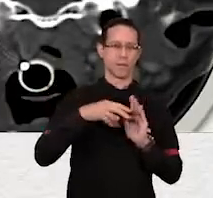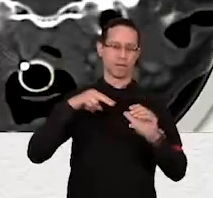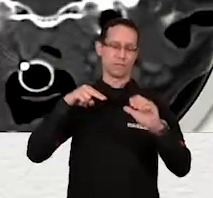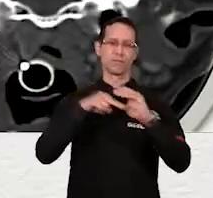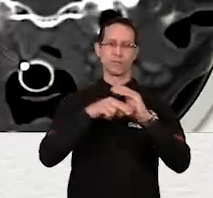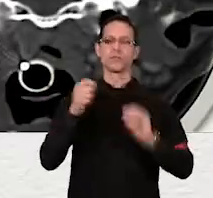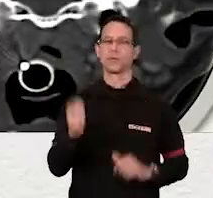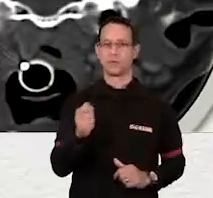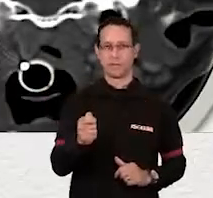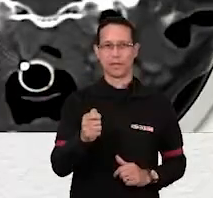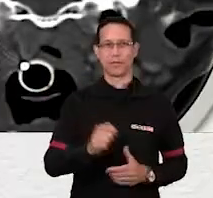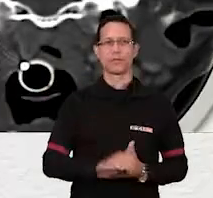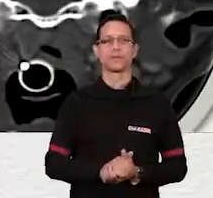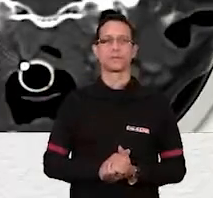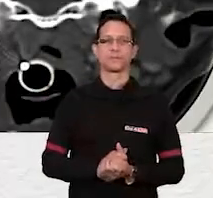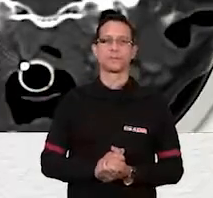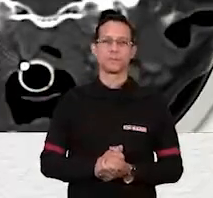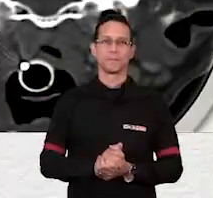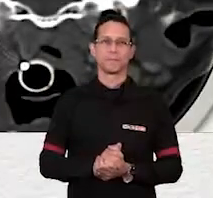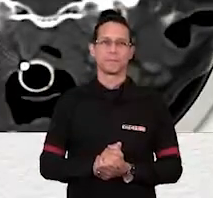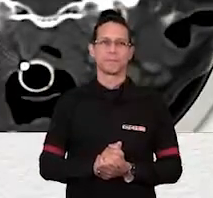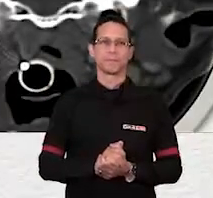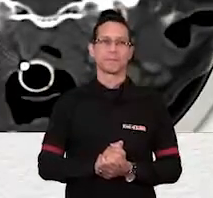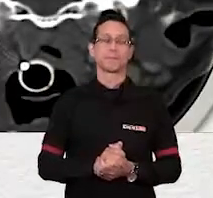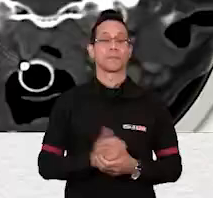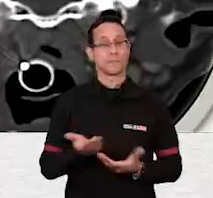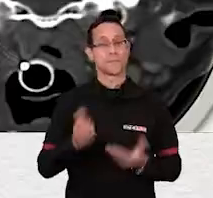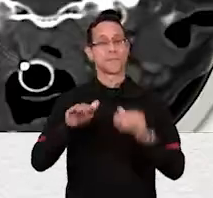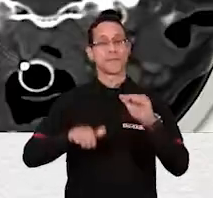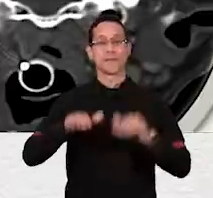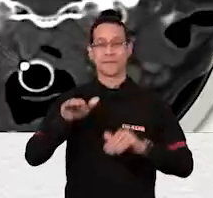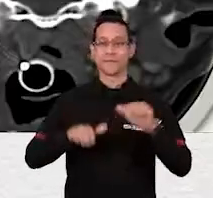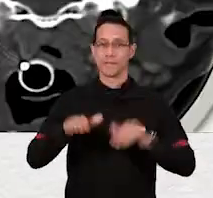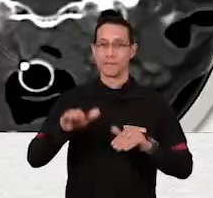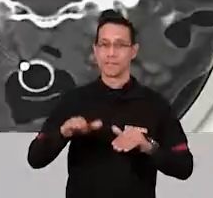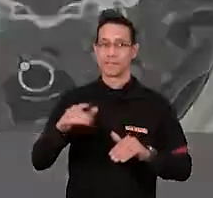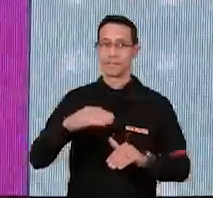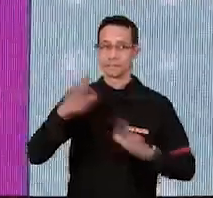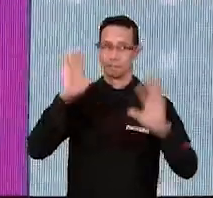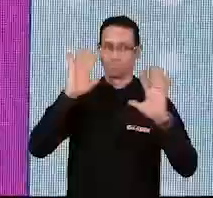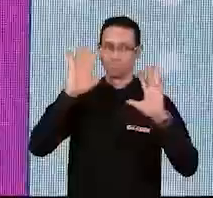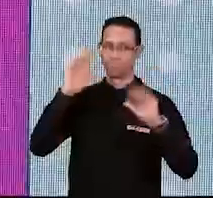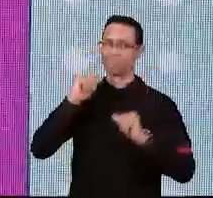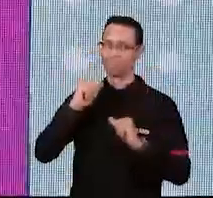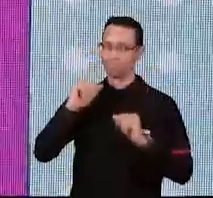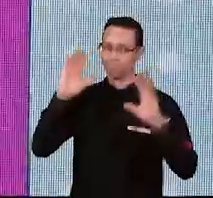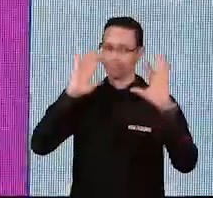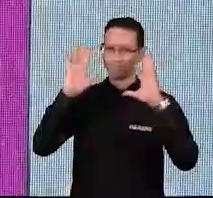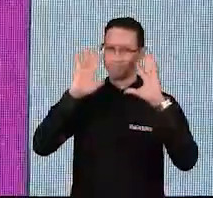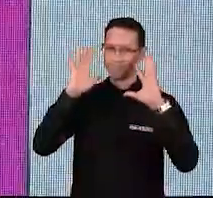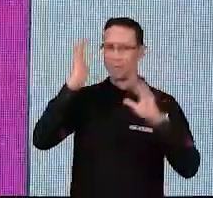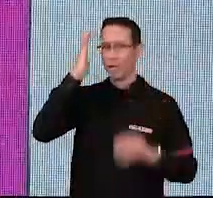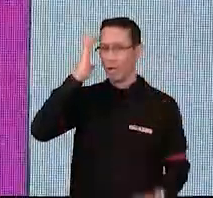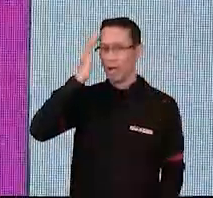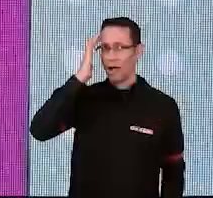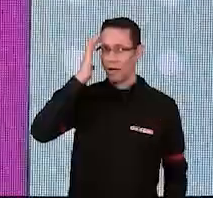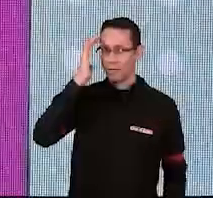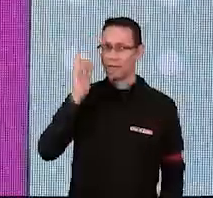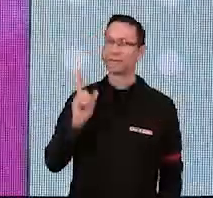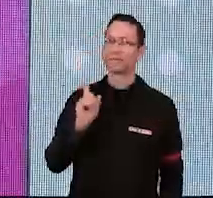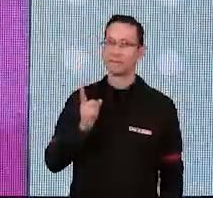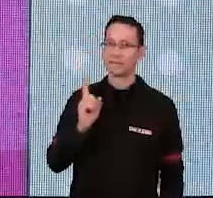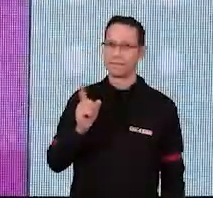é obrigatório. Você sabe uma coisa? Assim, às vezes, a gente peca por achar que